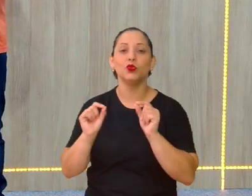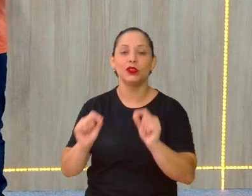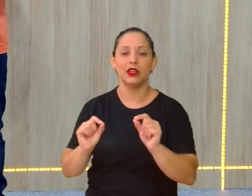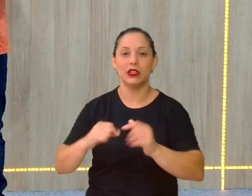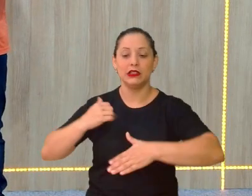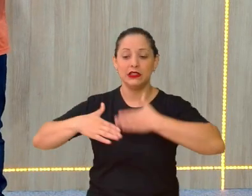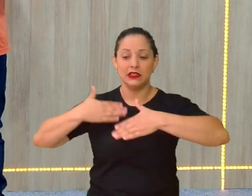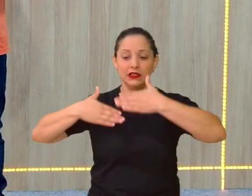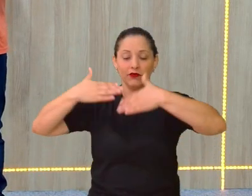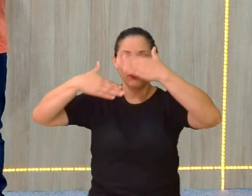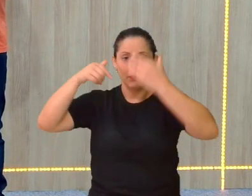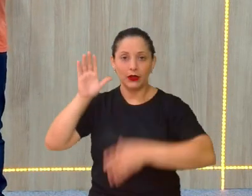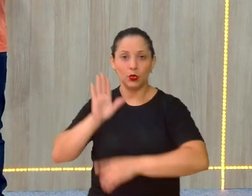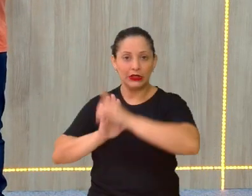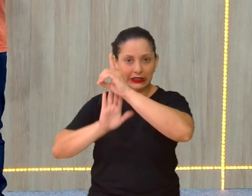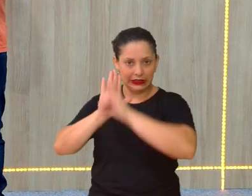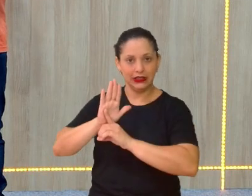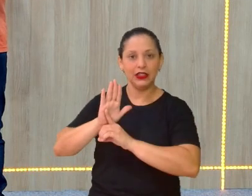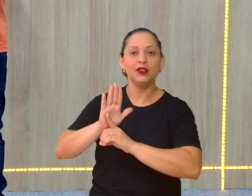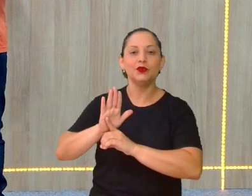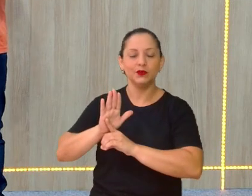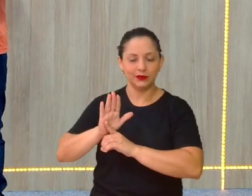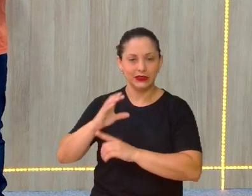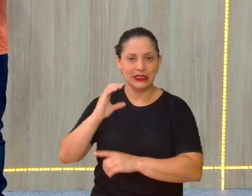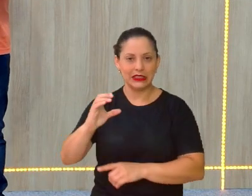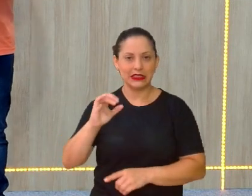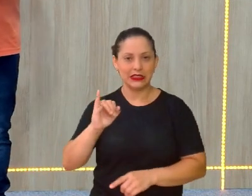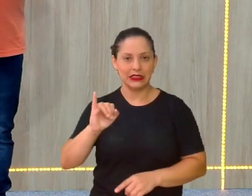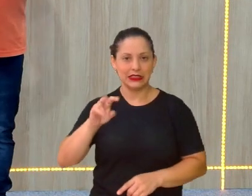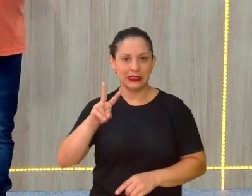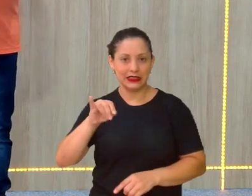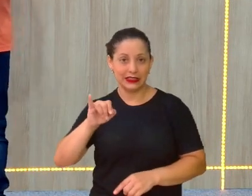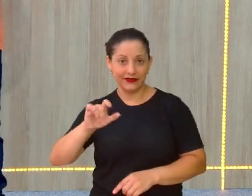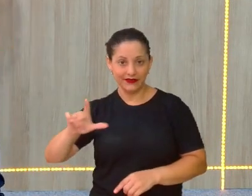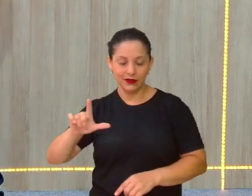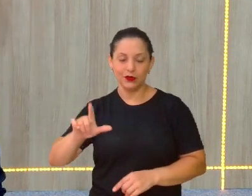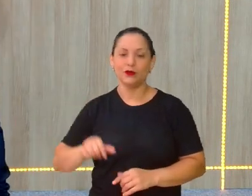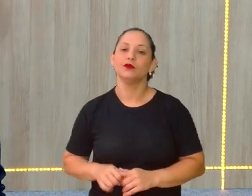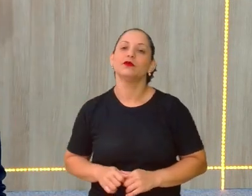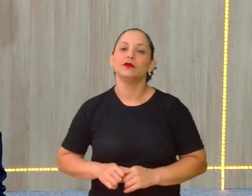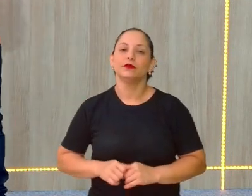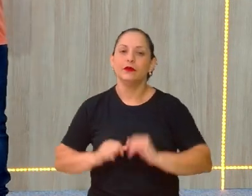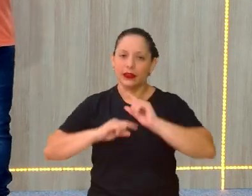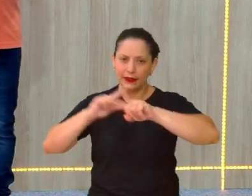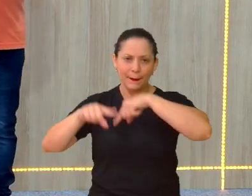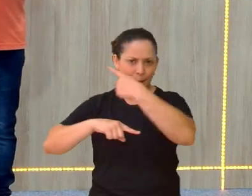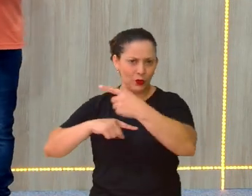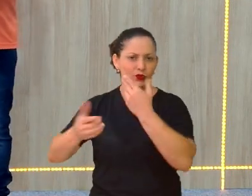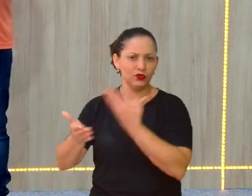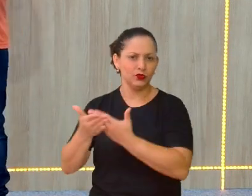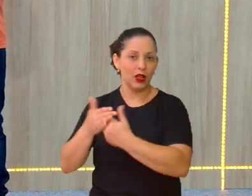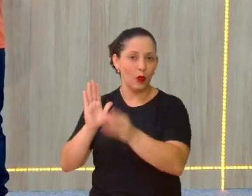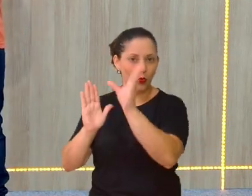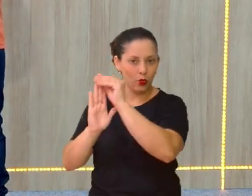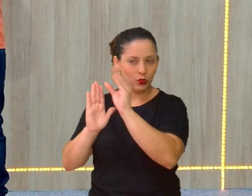direito civil, mas isso a gente vai estudar depois, né? Então, o